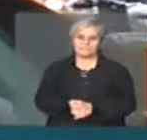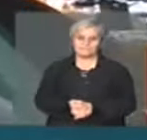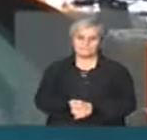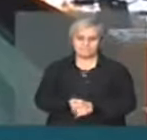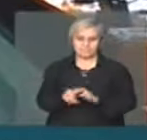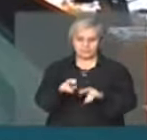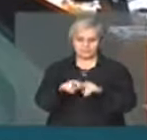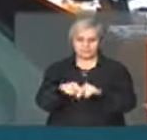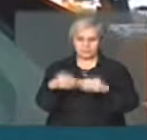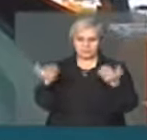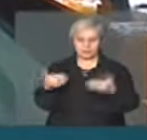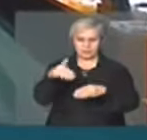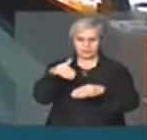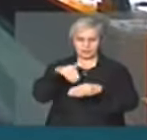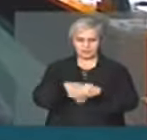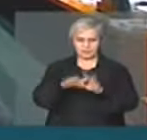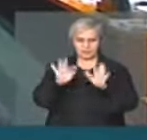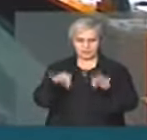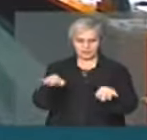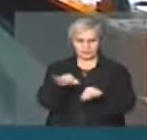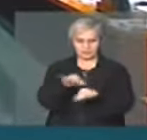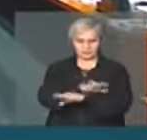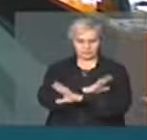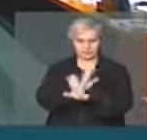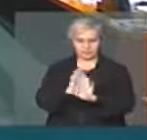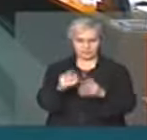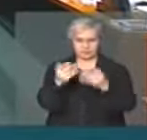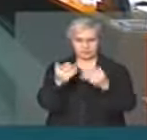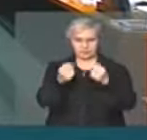Portanto, está encerrada a votação.